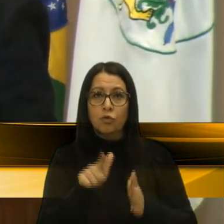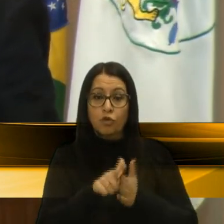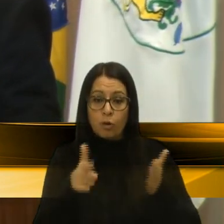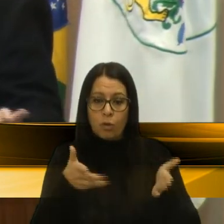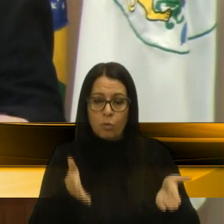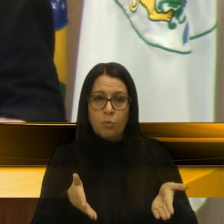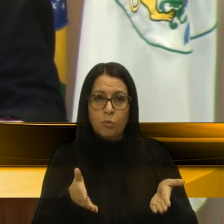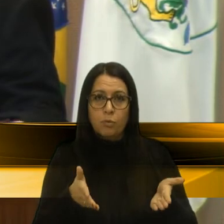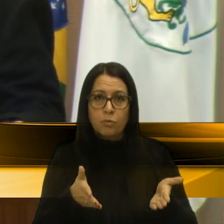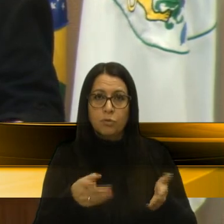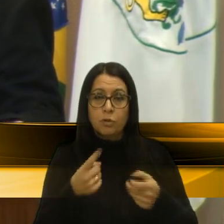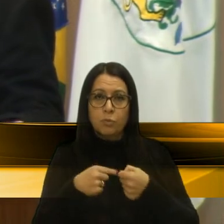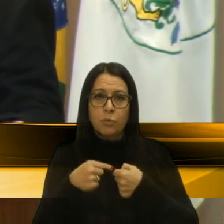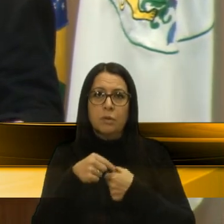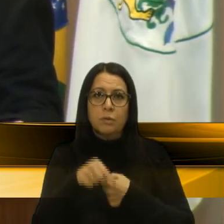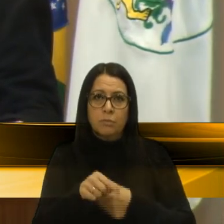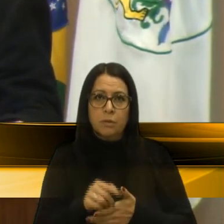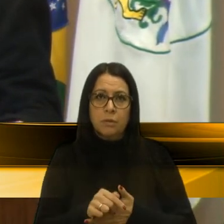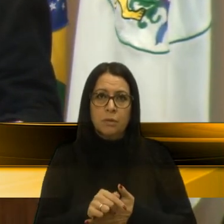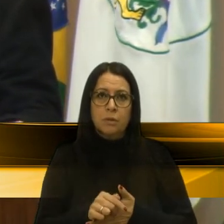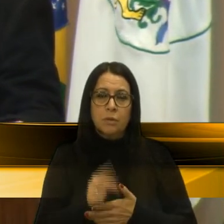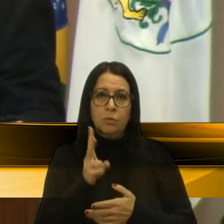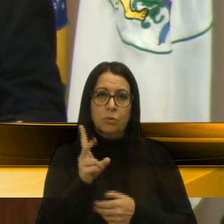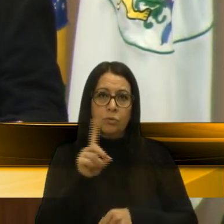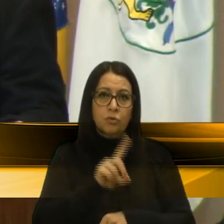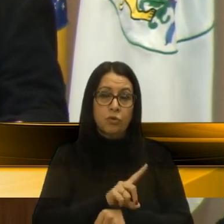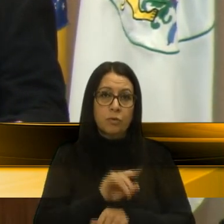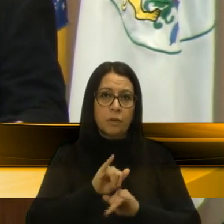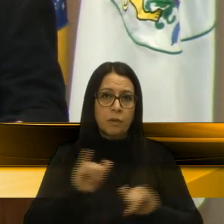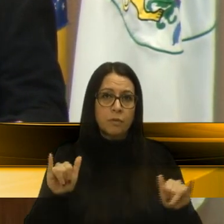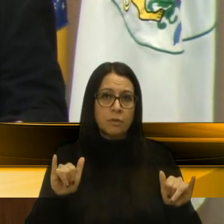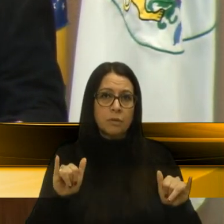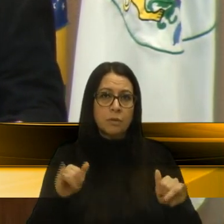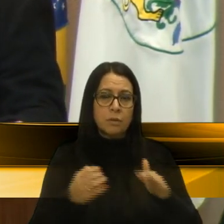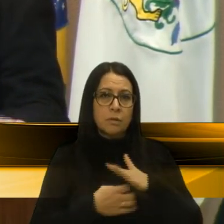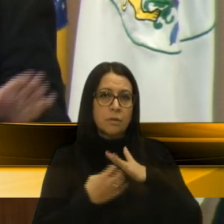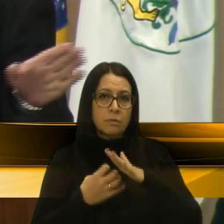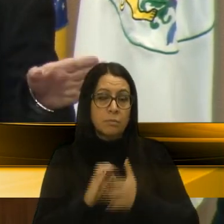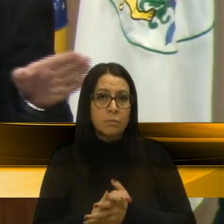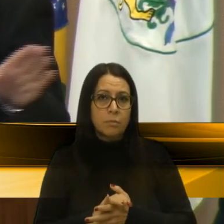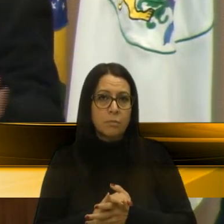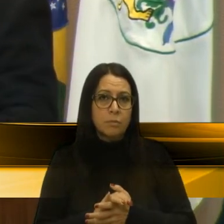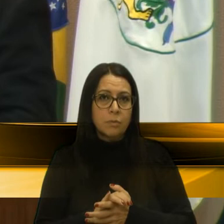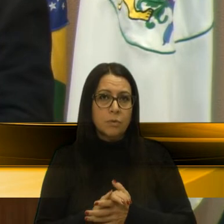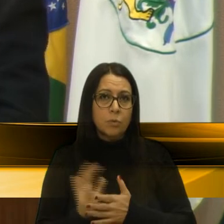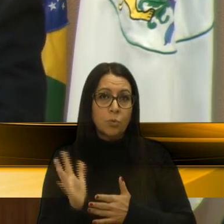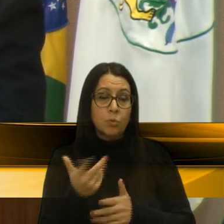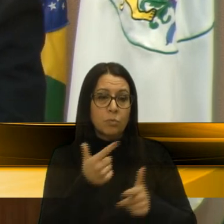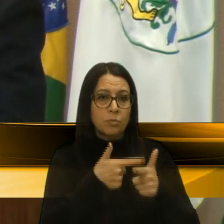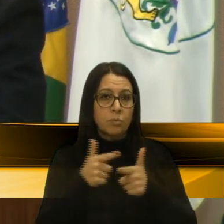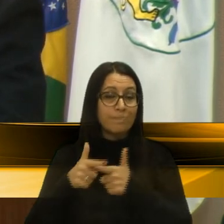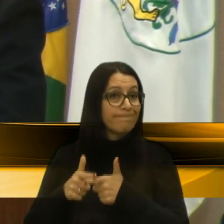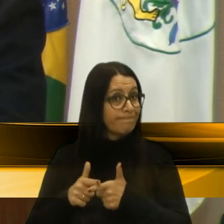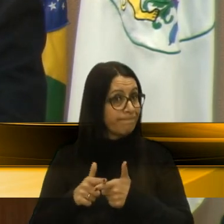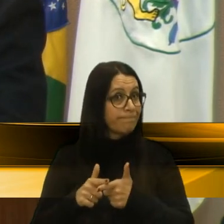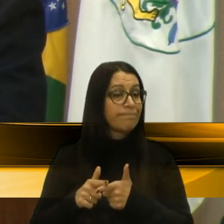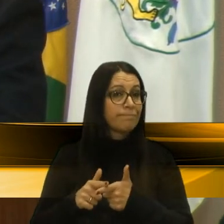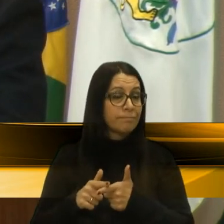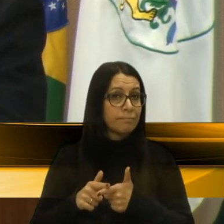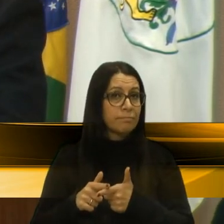confirmado, de parte da administração, qualquer anúncio com relação a essas empresas na área